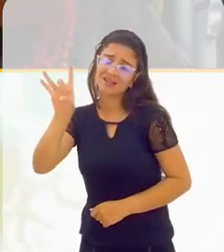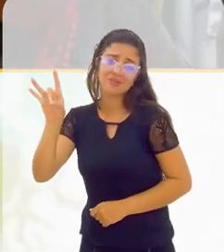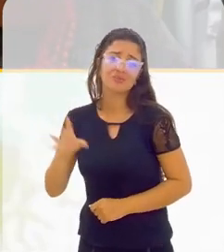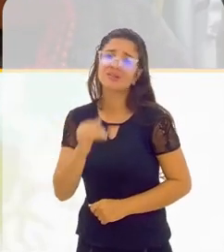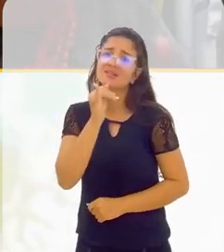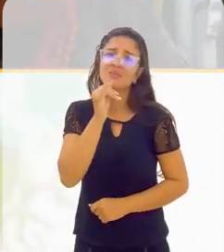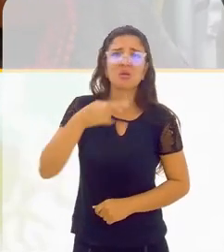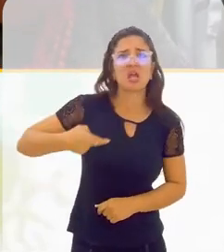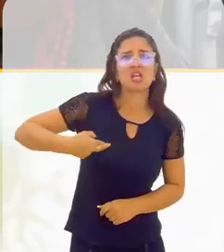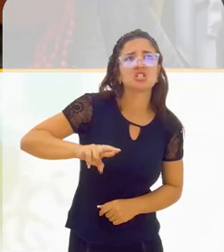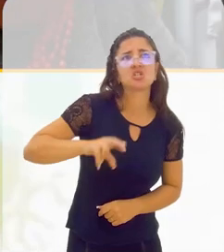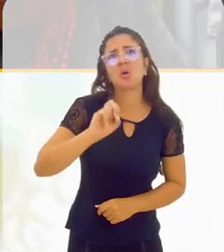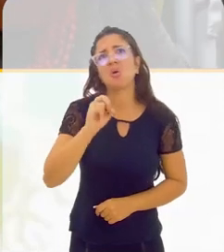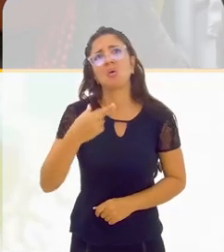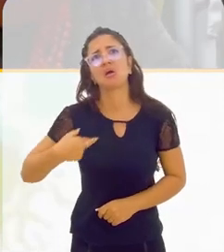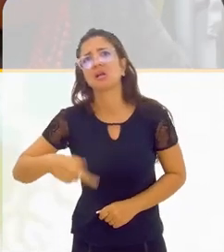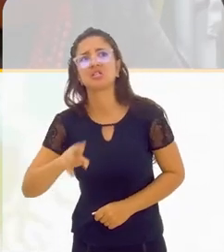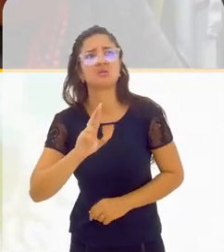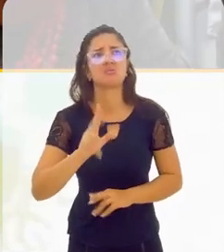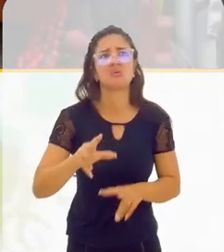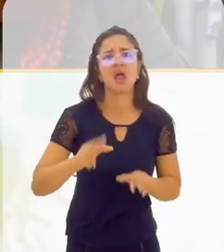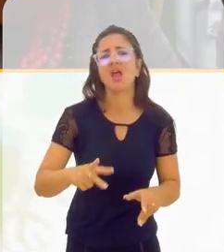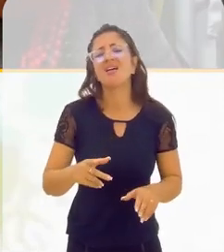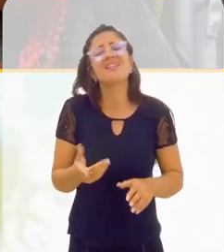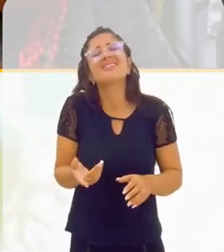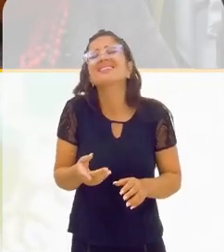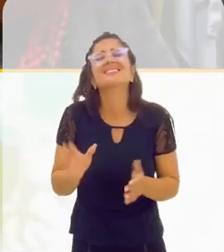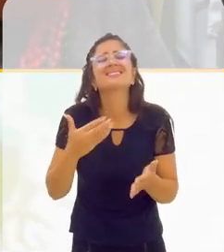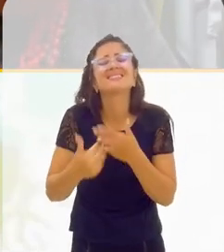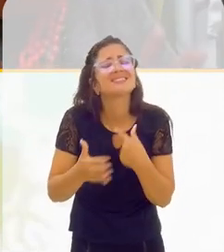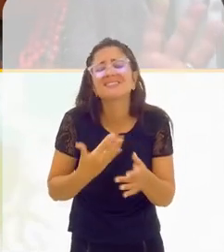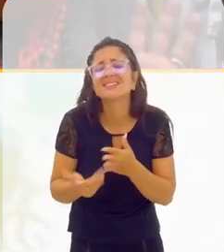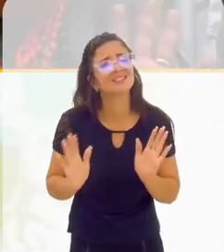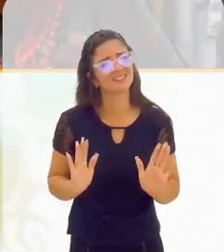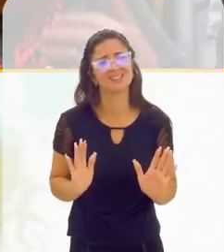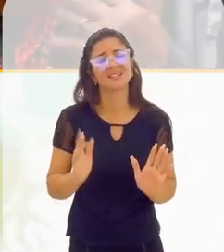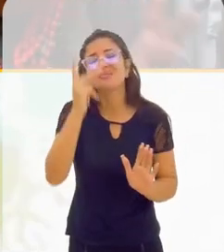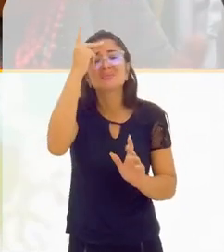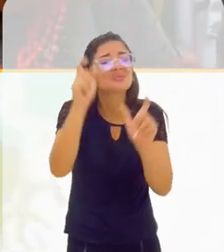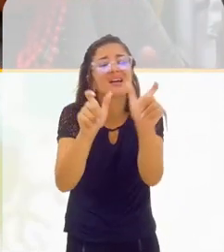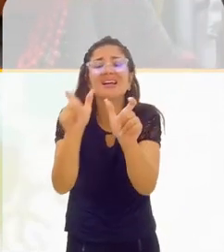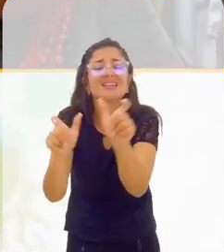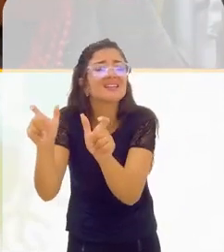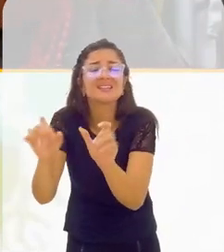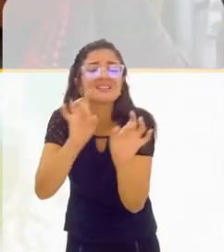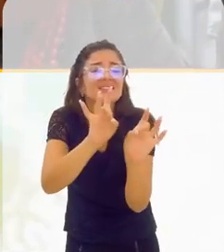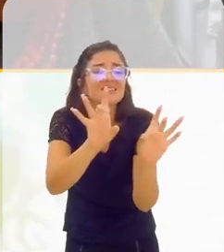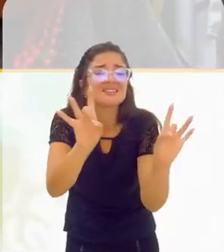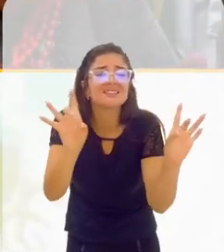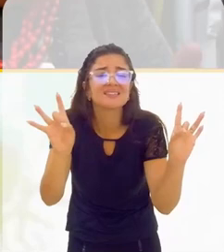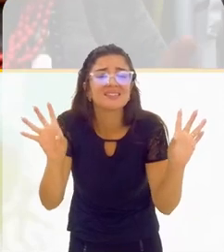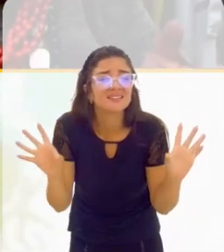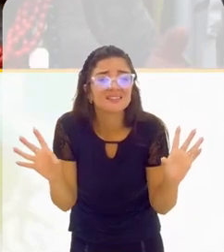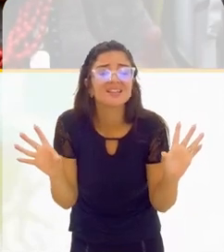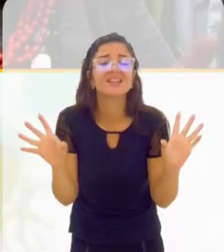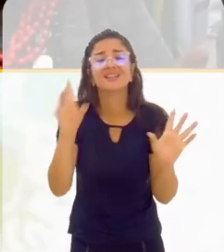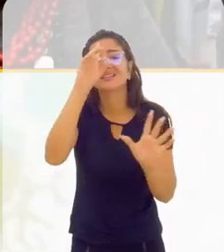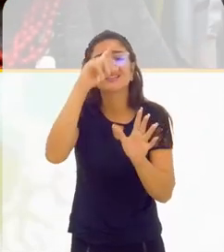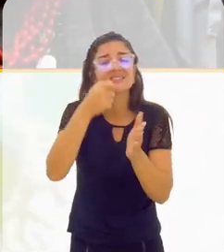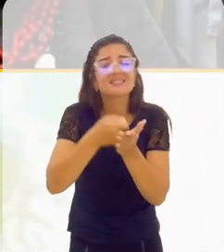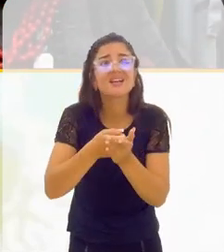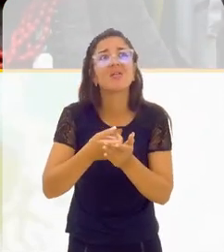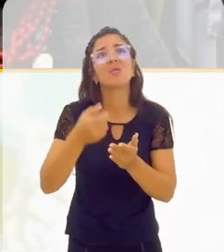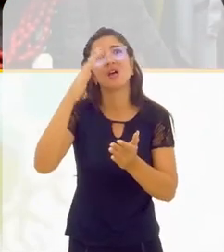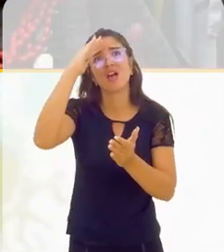não importa ser religioso não é cada um tem as suas crenças as suas as suas decisões de vida eu não